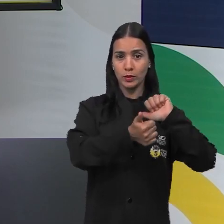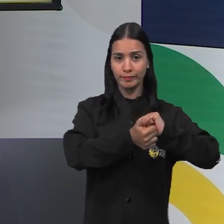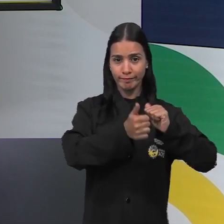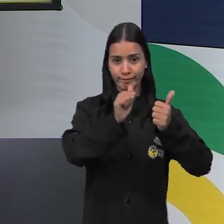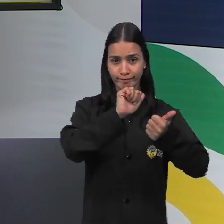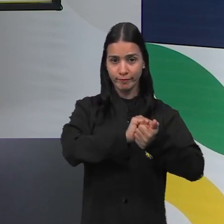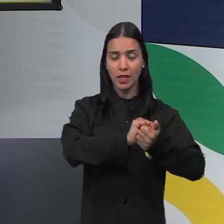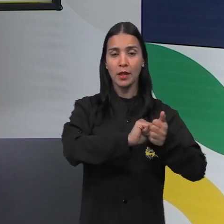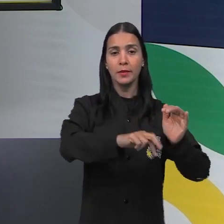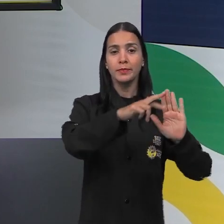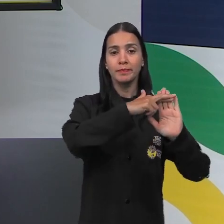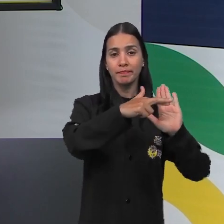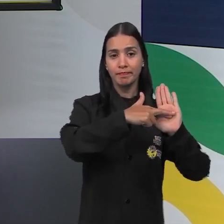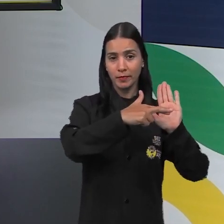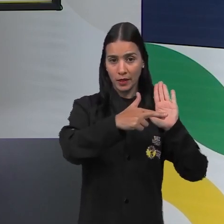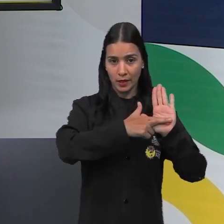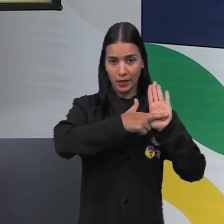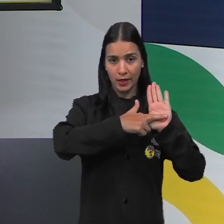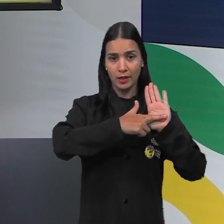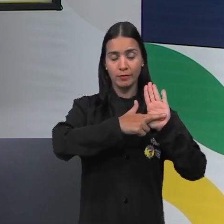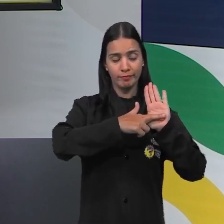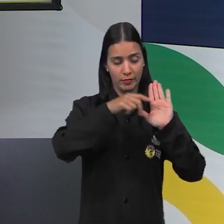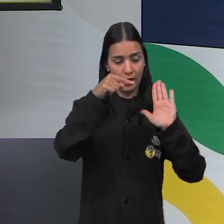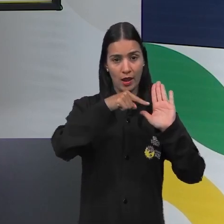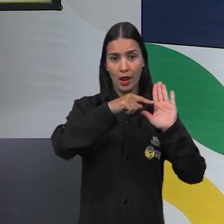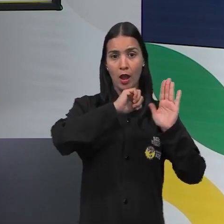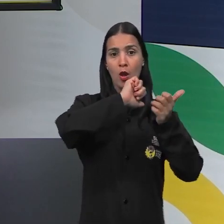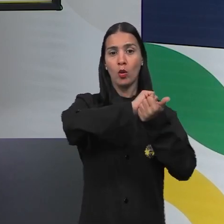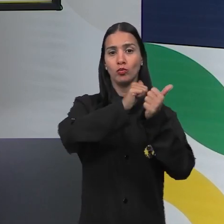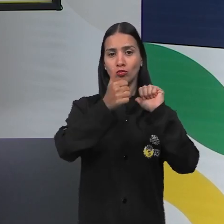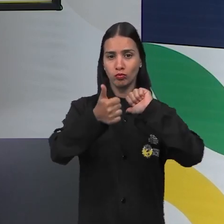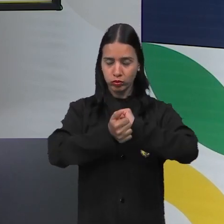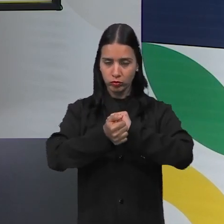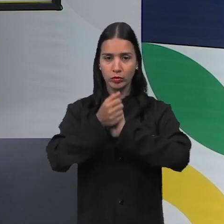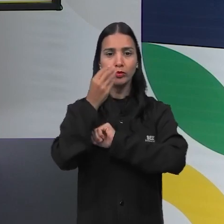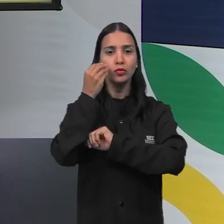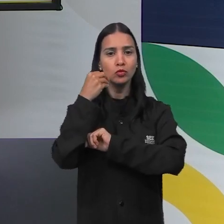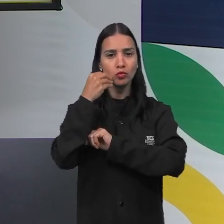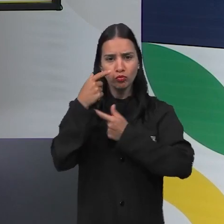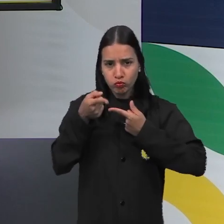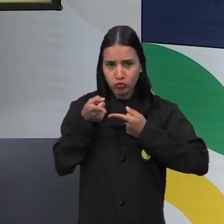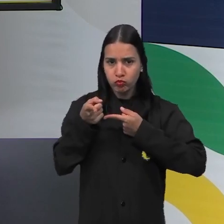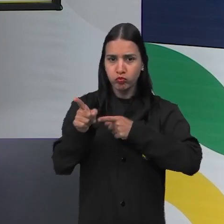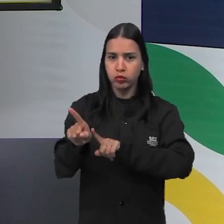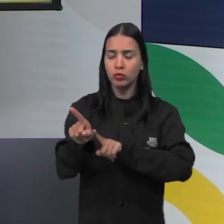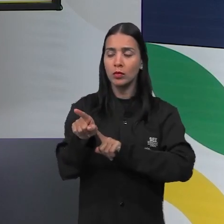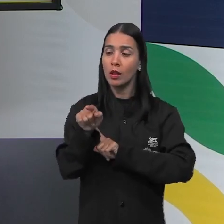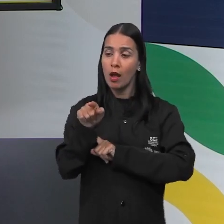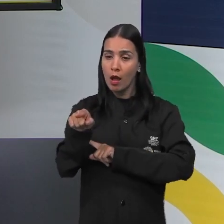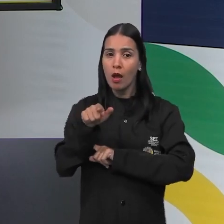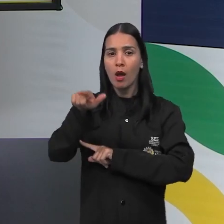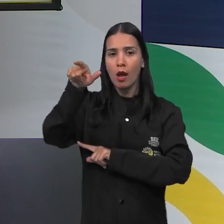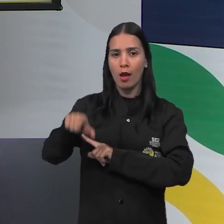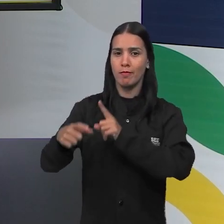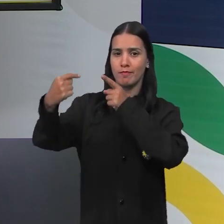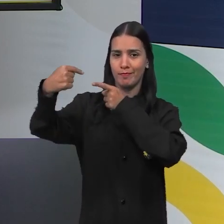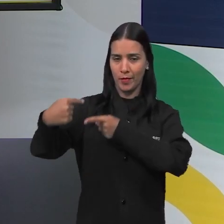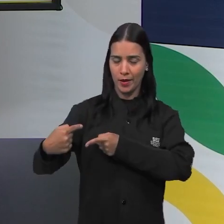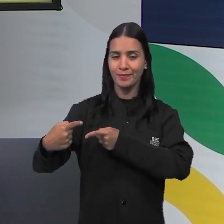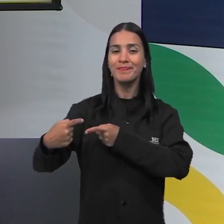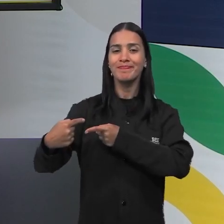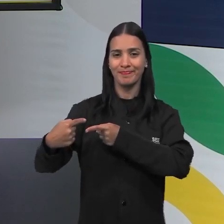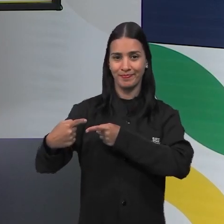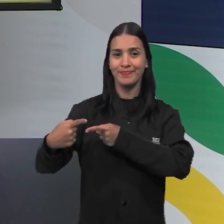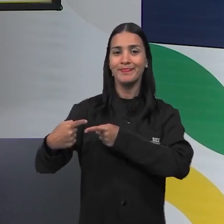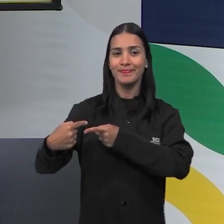regra, para buscar incluir um oponente, durante a própria modalidade de respeitar